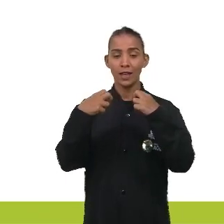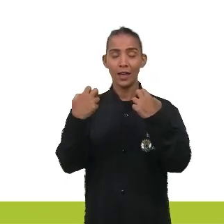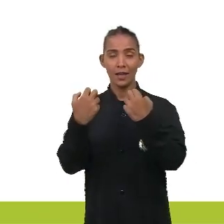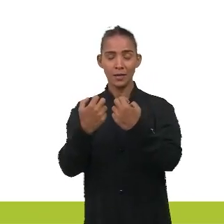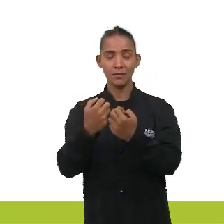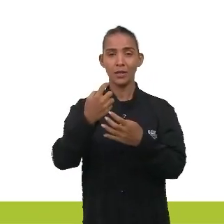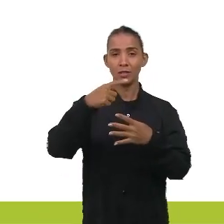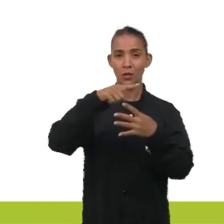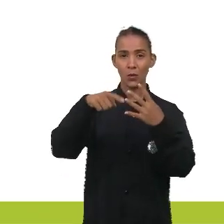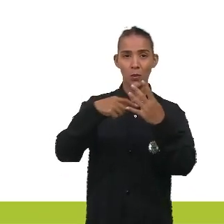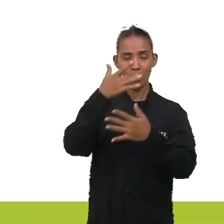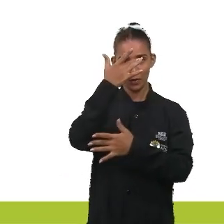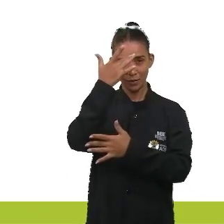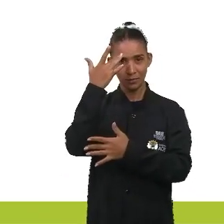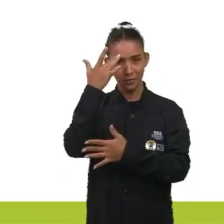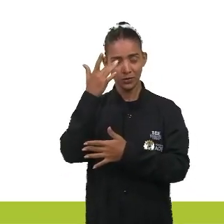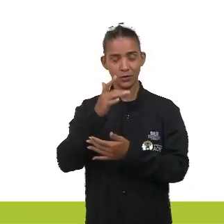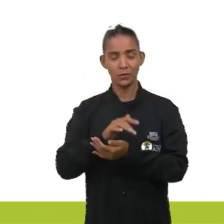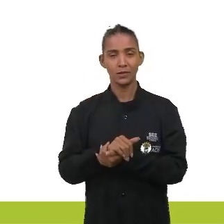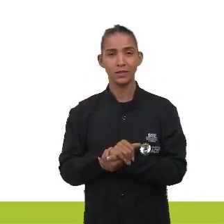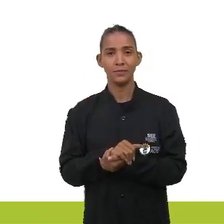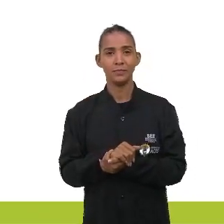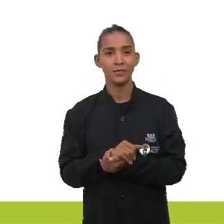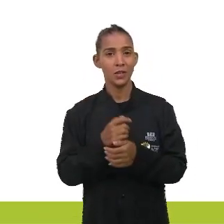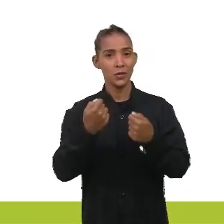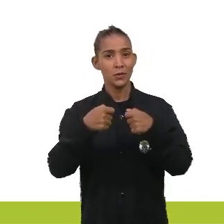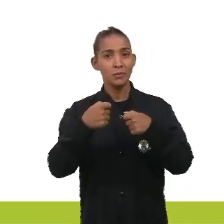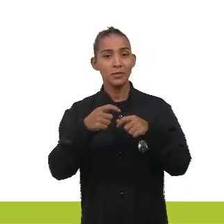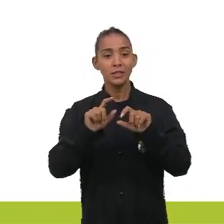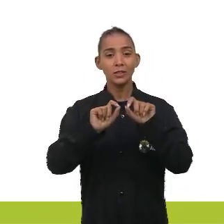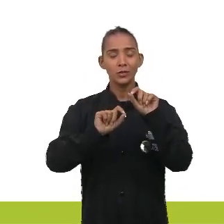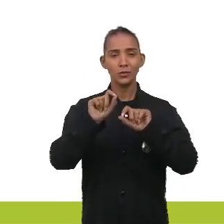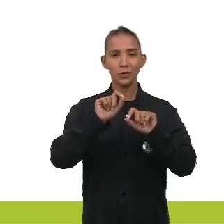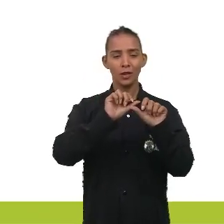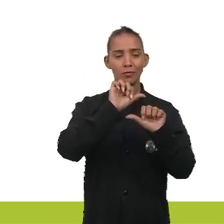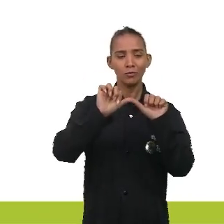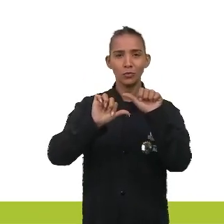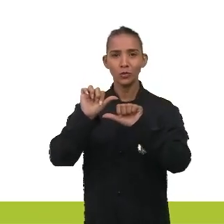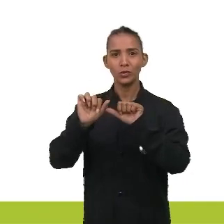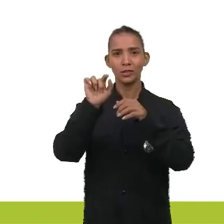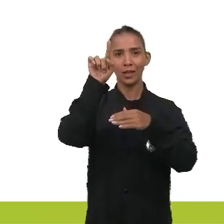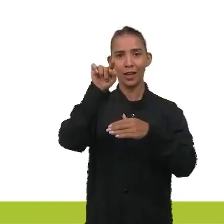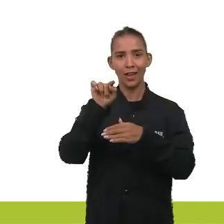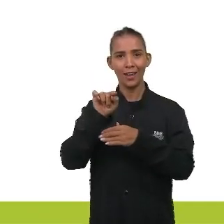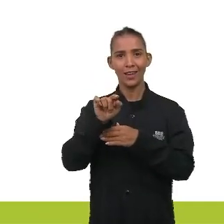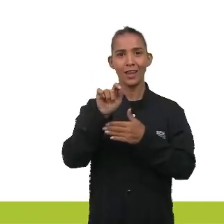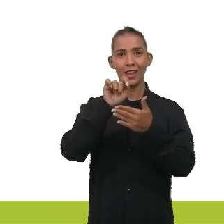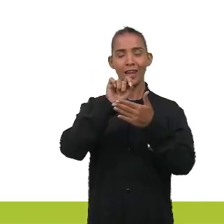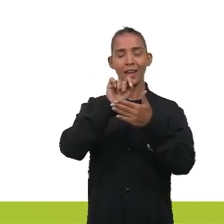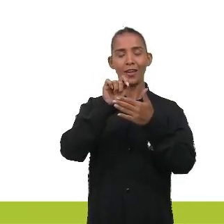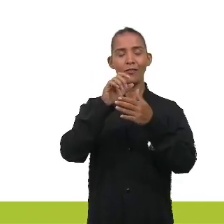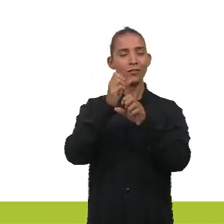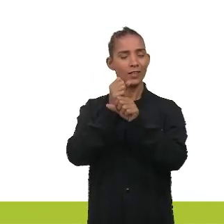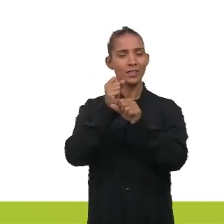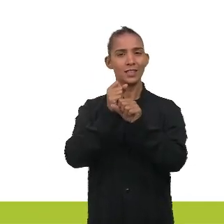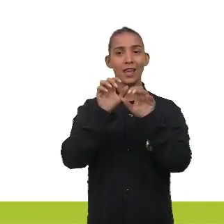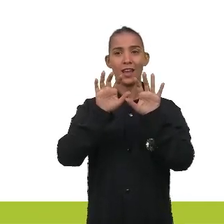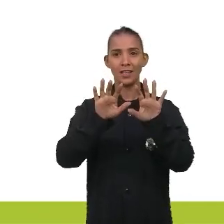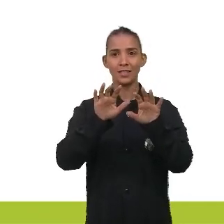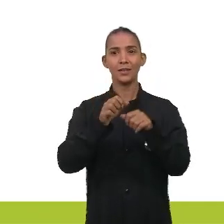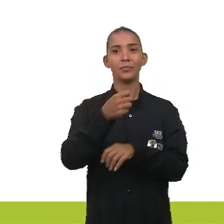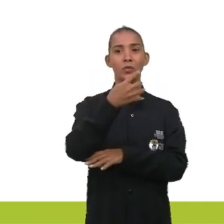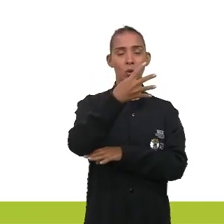4 pessoas, eu posso reescrever esse 3 fatorial da seguinte maneira. 4 menos 1